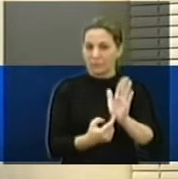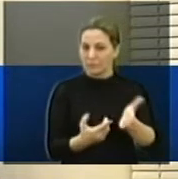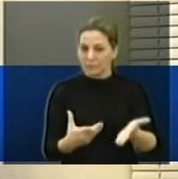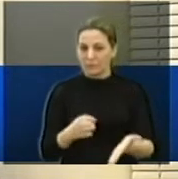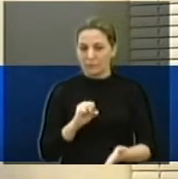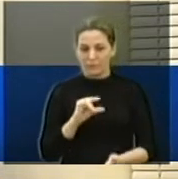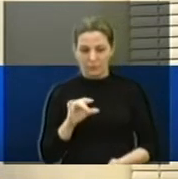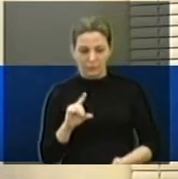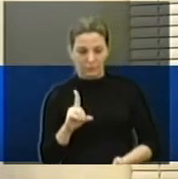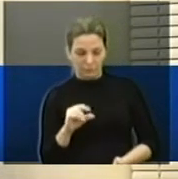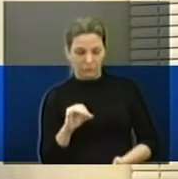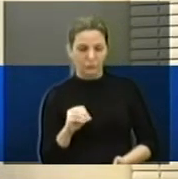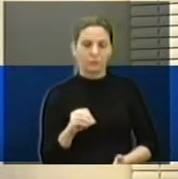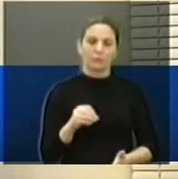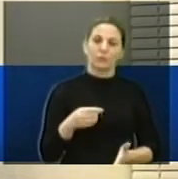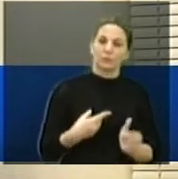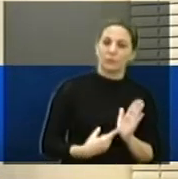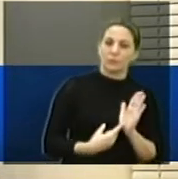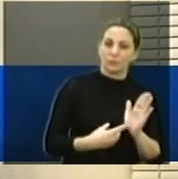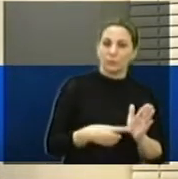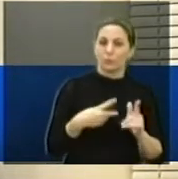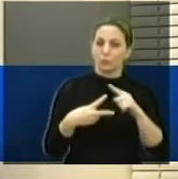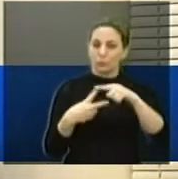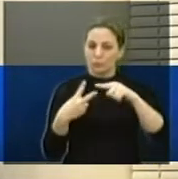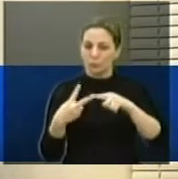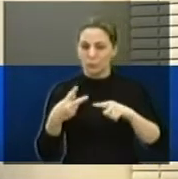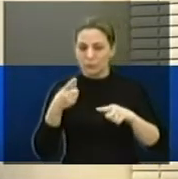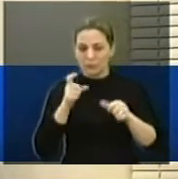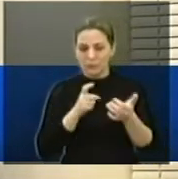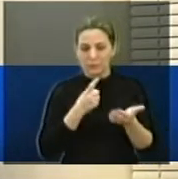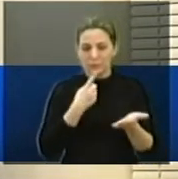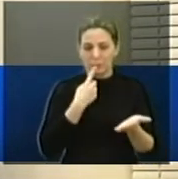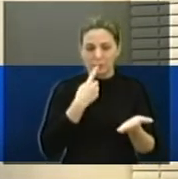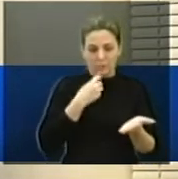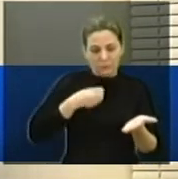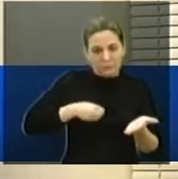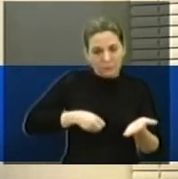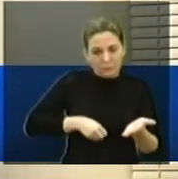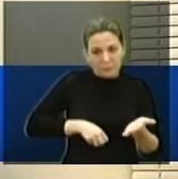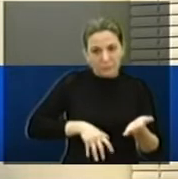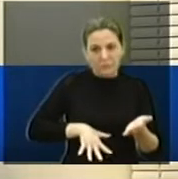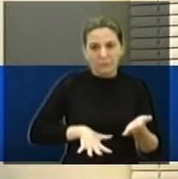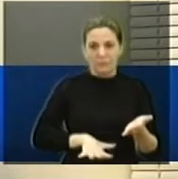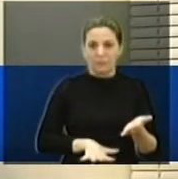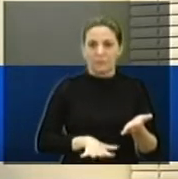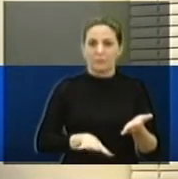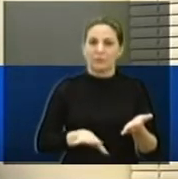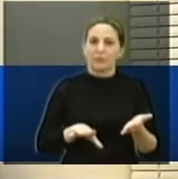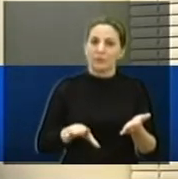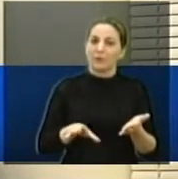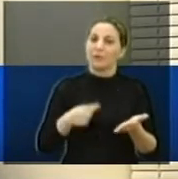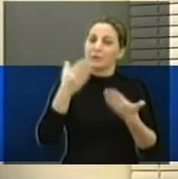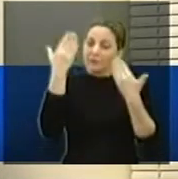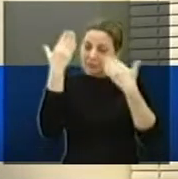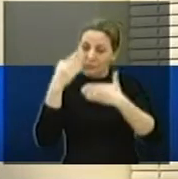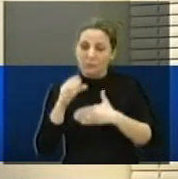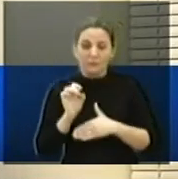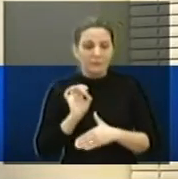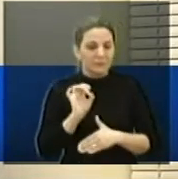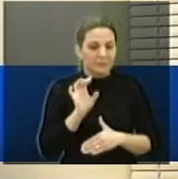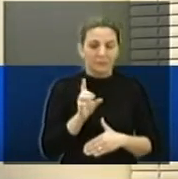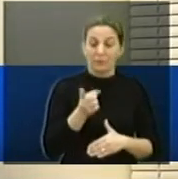dois hemorrágicos são os casos mais graves mas na minha avaliação não sou especialista em dengue